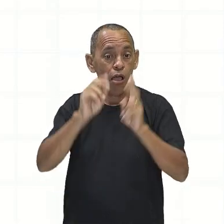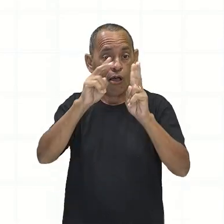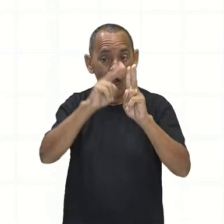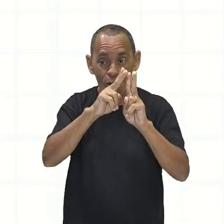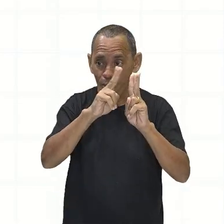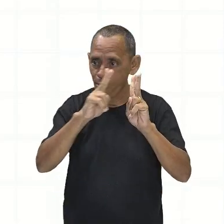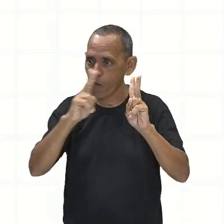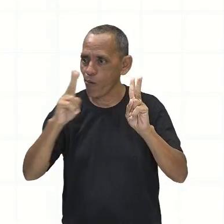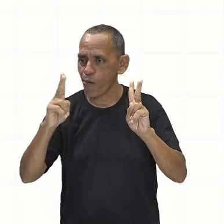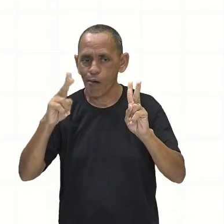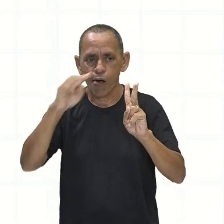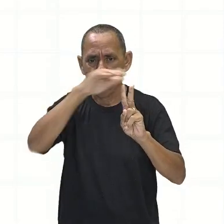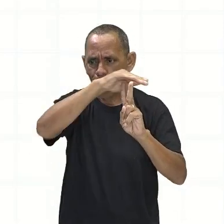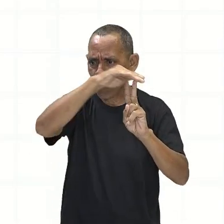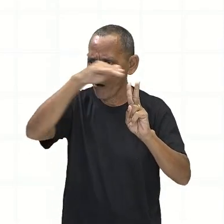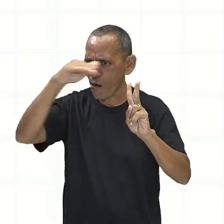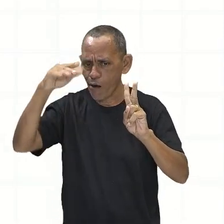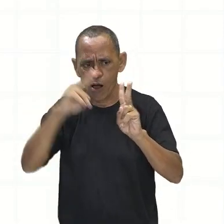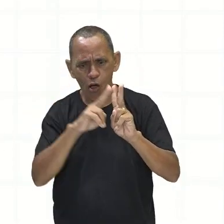os livros.